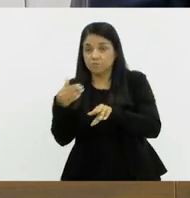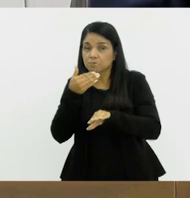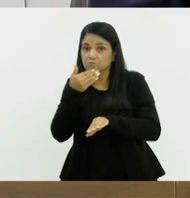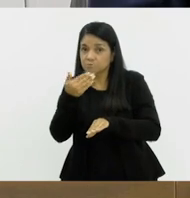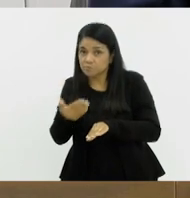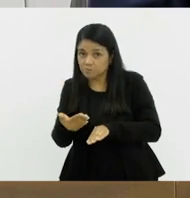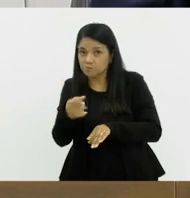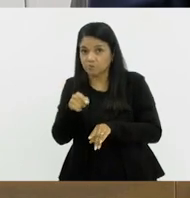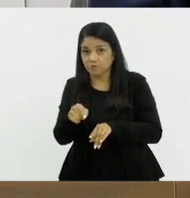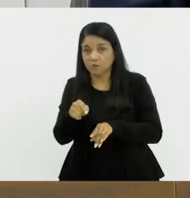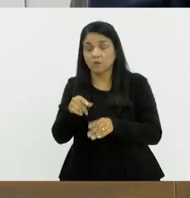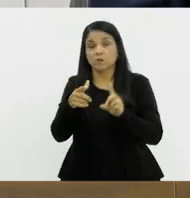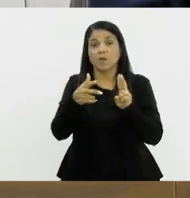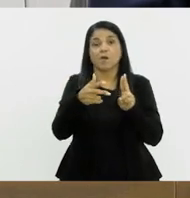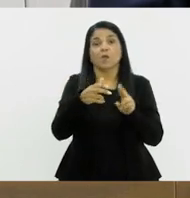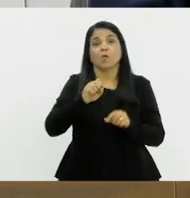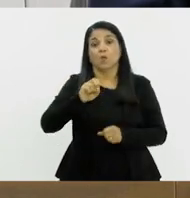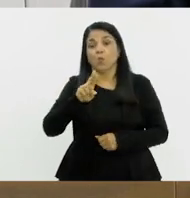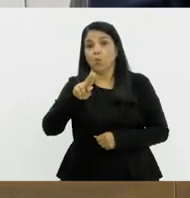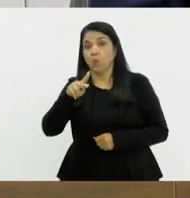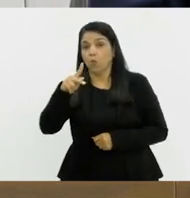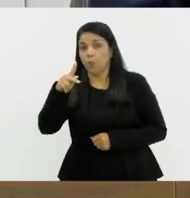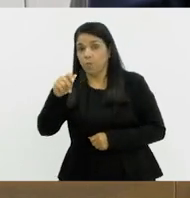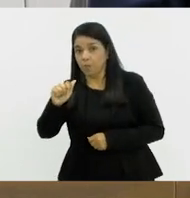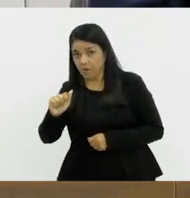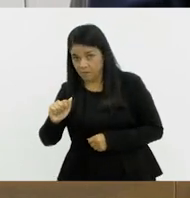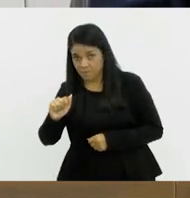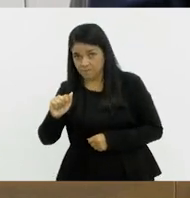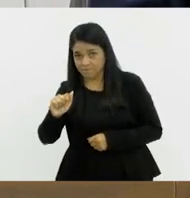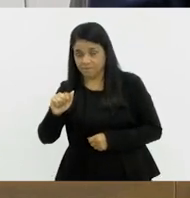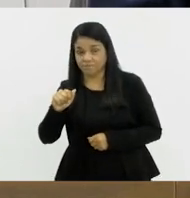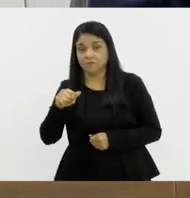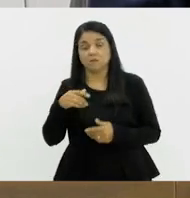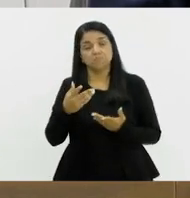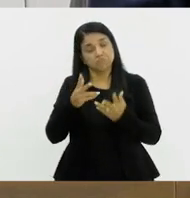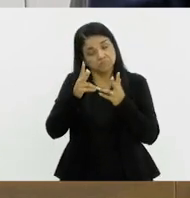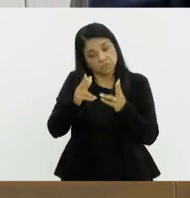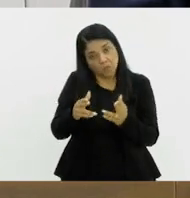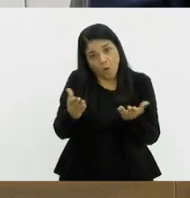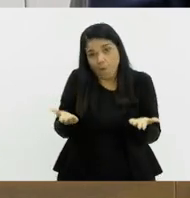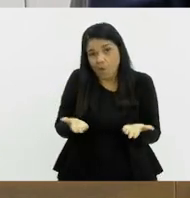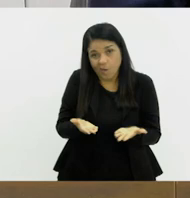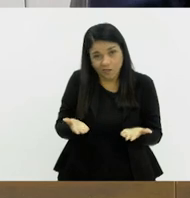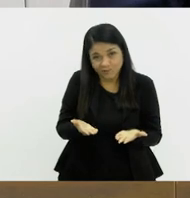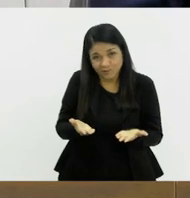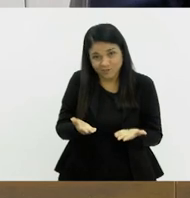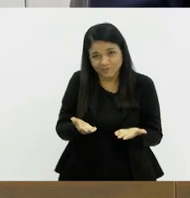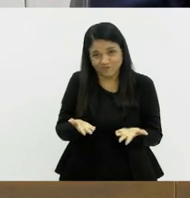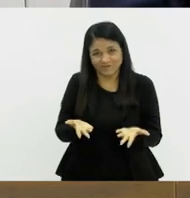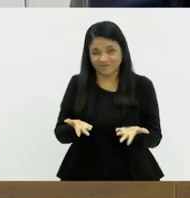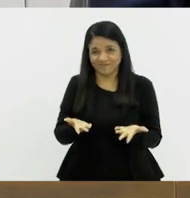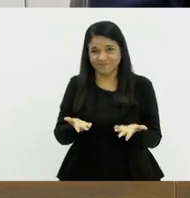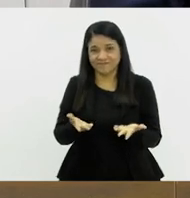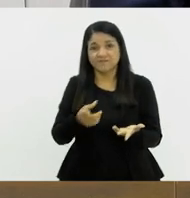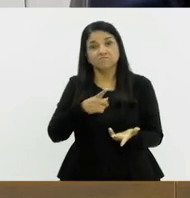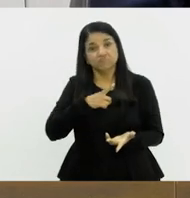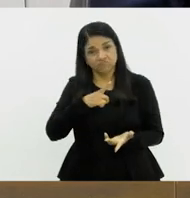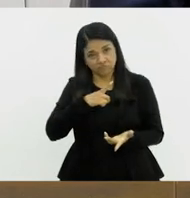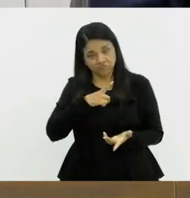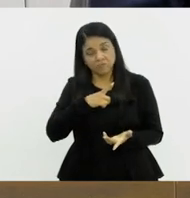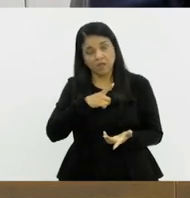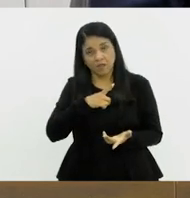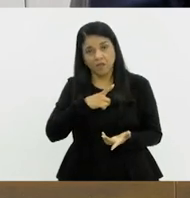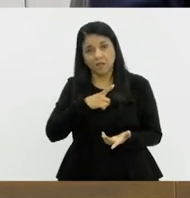liberdade para a UPA Almito Agostinho, conforme a rotina existente hoje. Conforme a rotina existente hoje, a gente tem uma